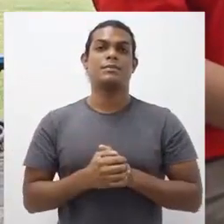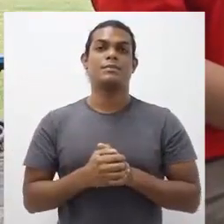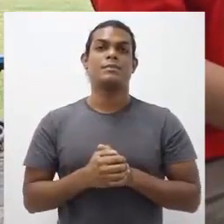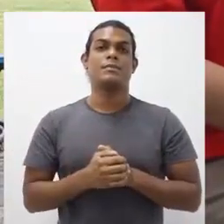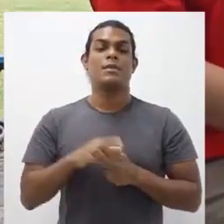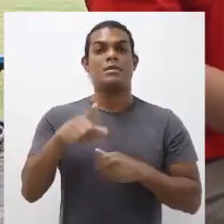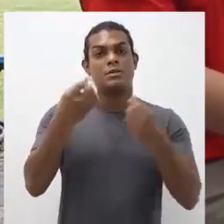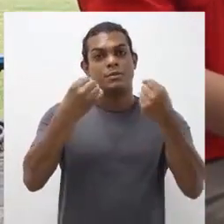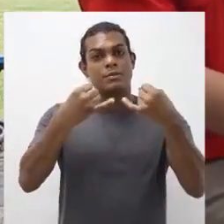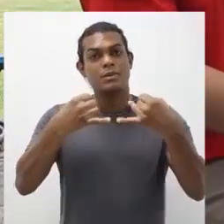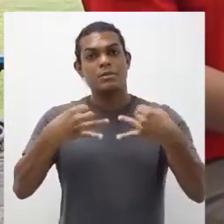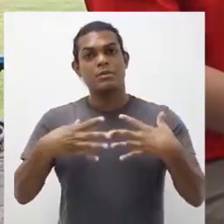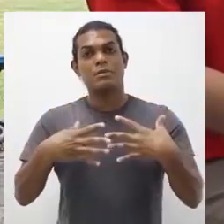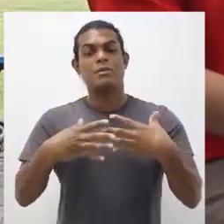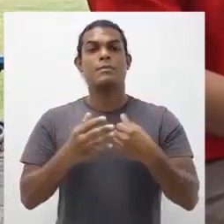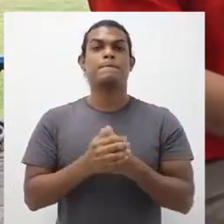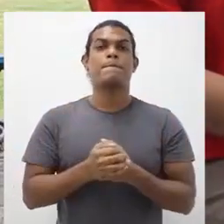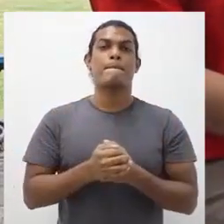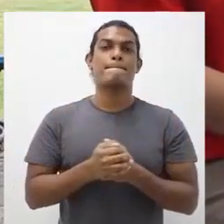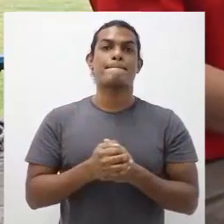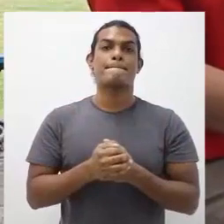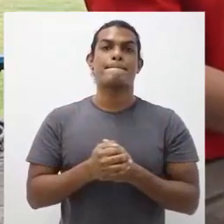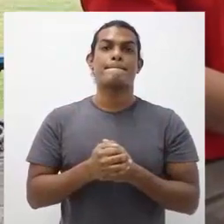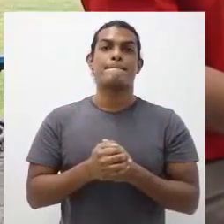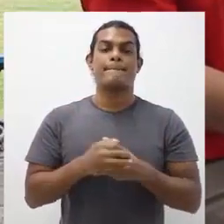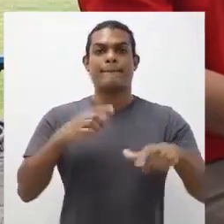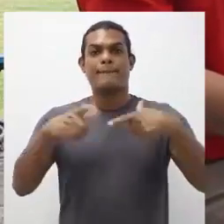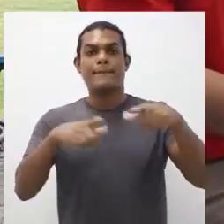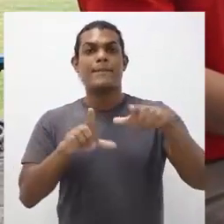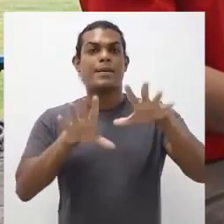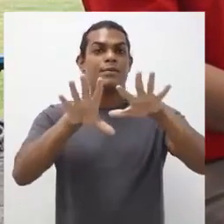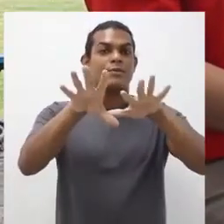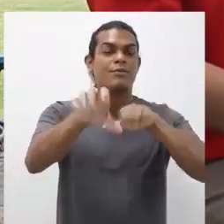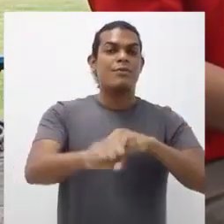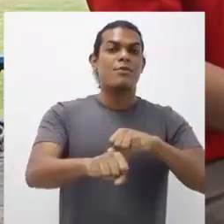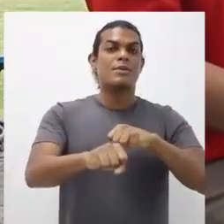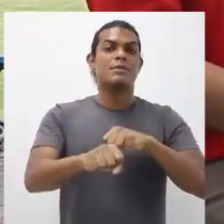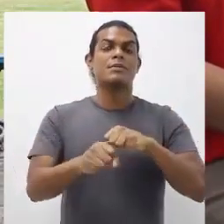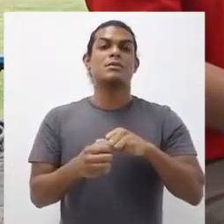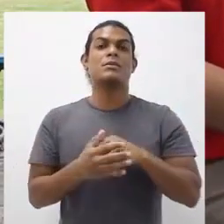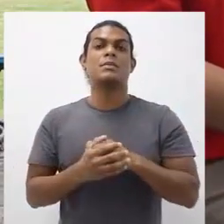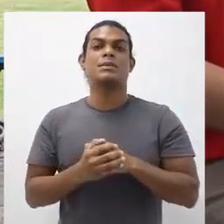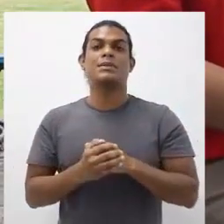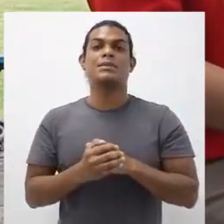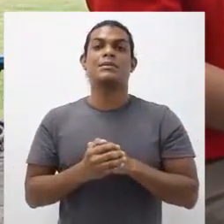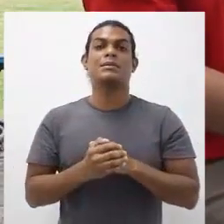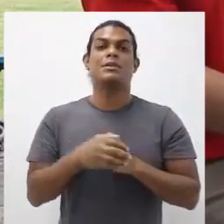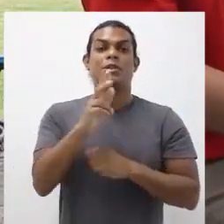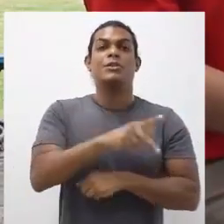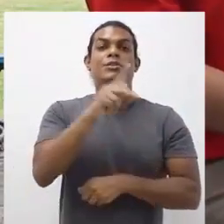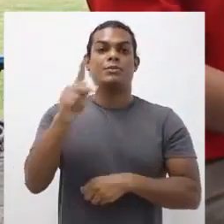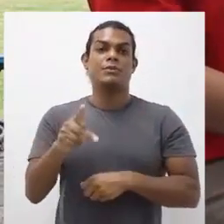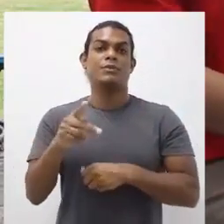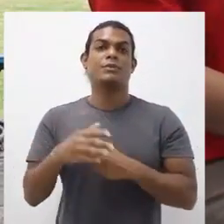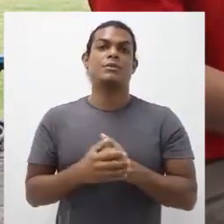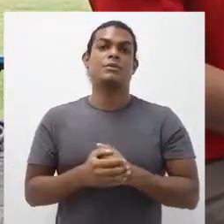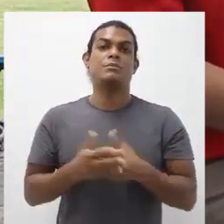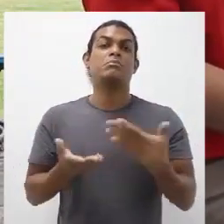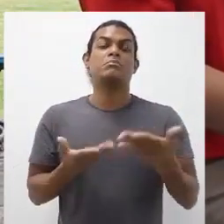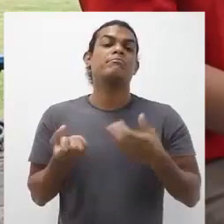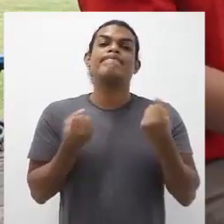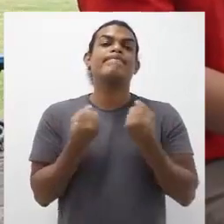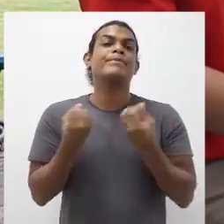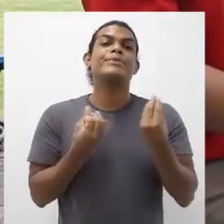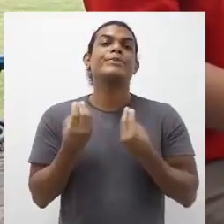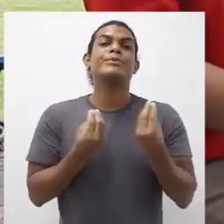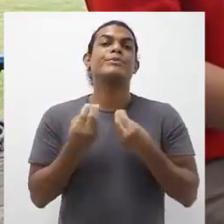sim. Você falou que atua como formadora de formação de professores. Então, explica pra gente como é que você atua,